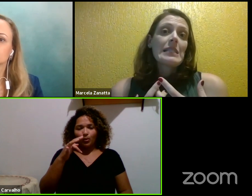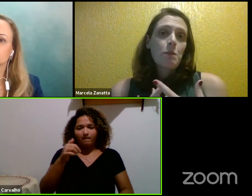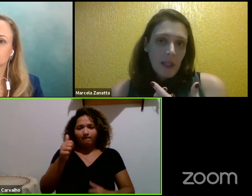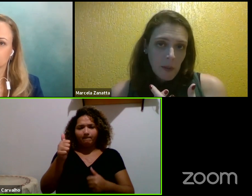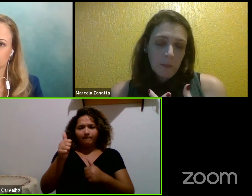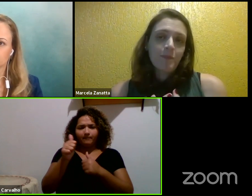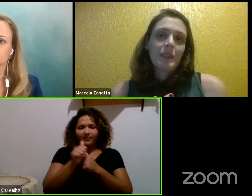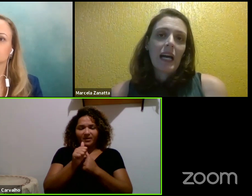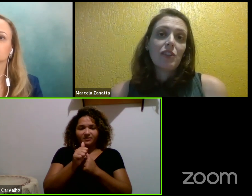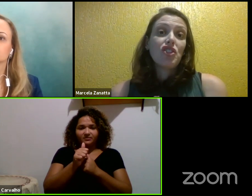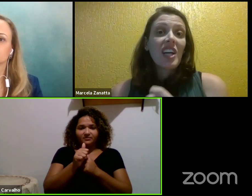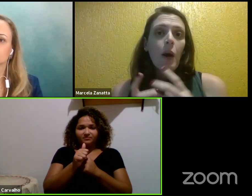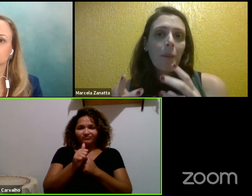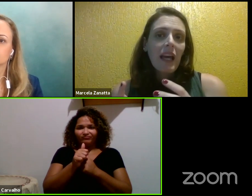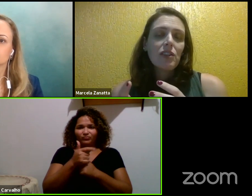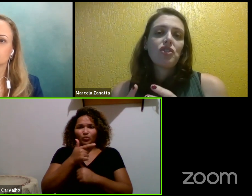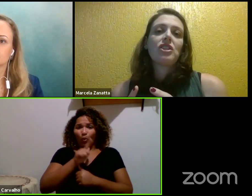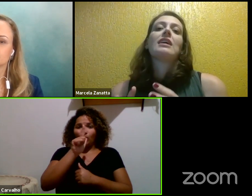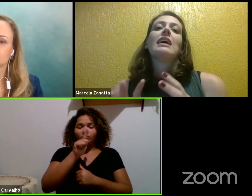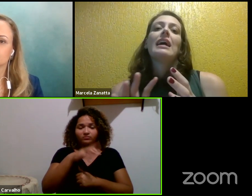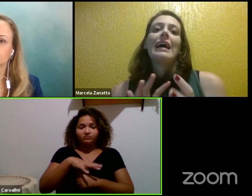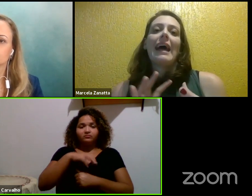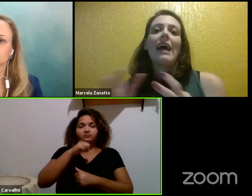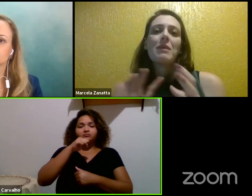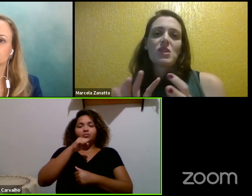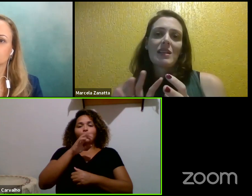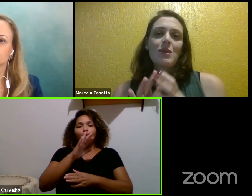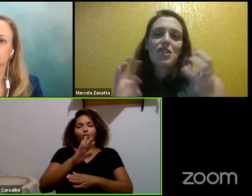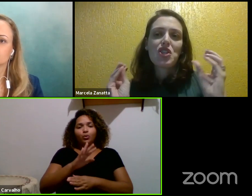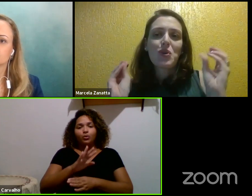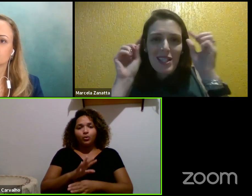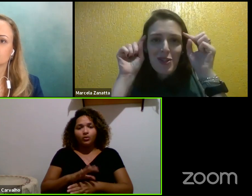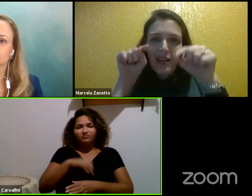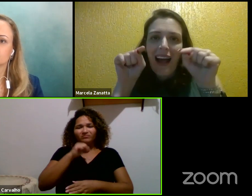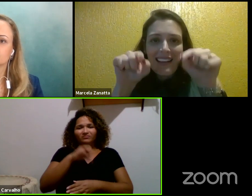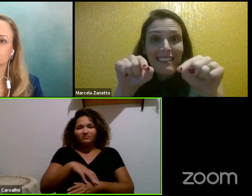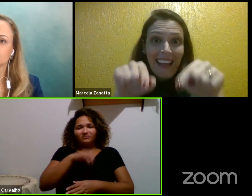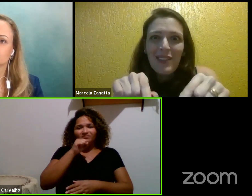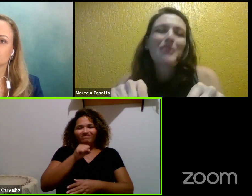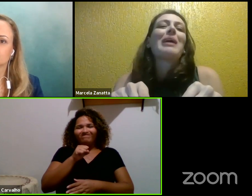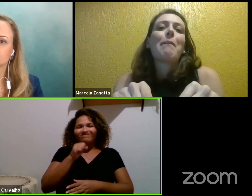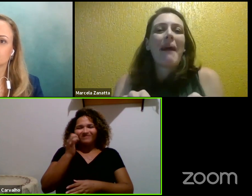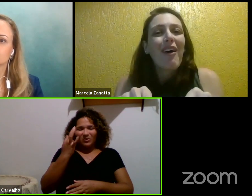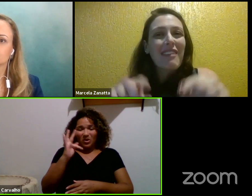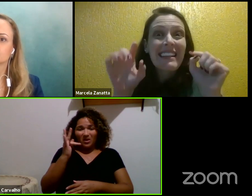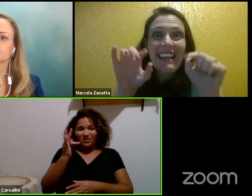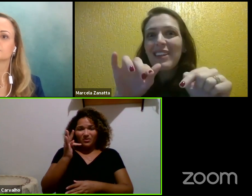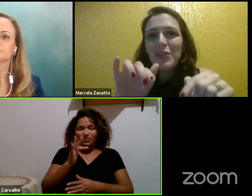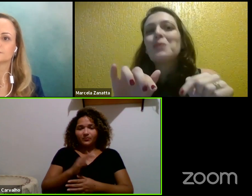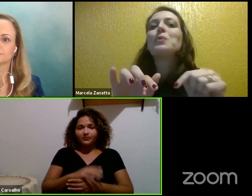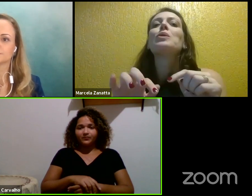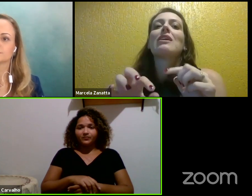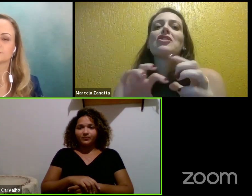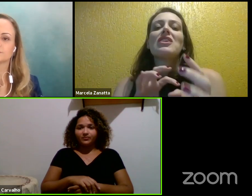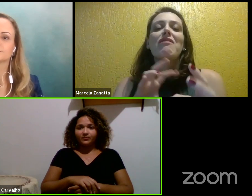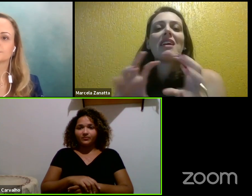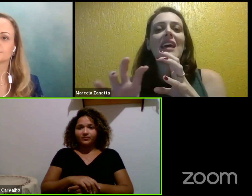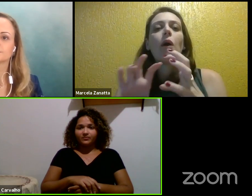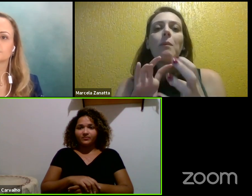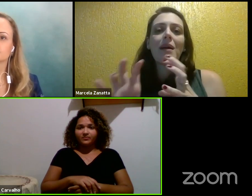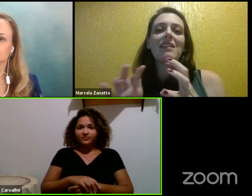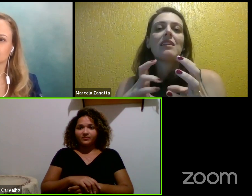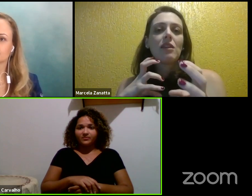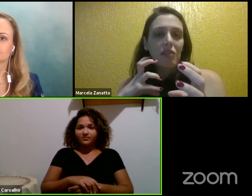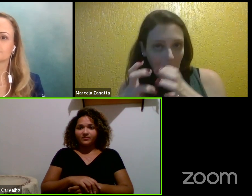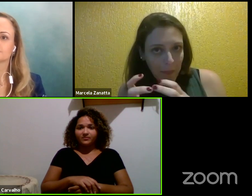aquele respiro, tá? Geralmente, é uma situação, se a gente conseguisse olhar ali dentro da pelve, ali dentro do útero, a gente já vê que